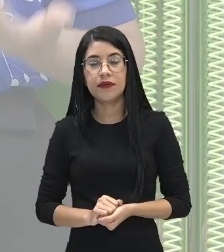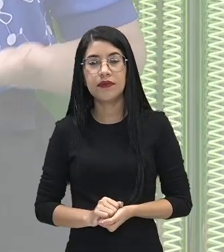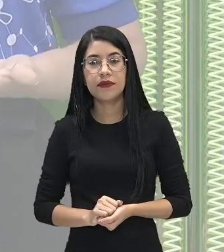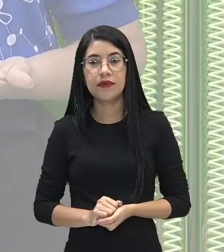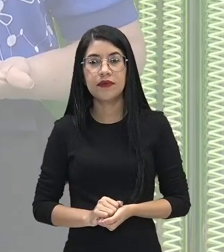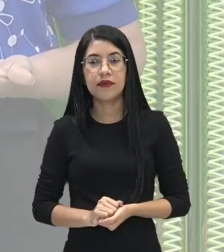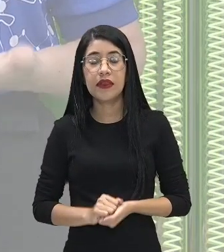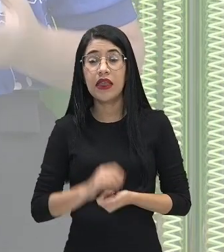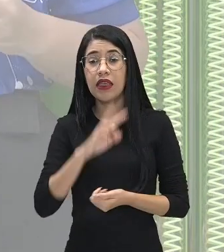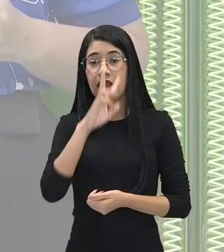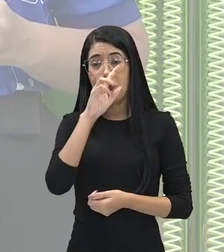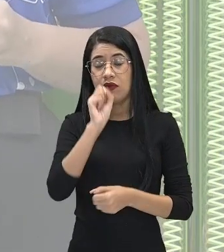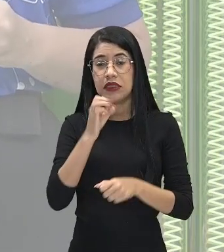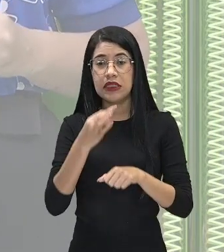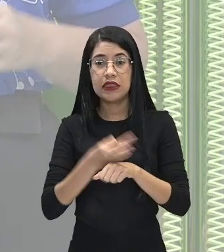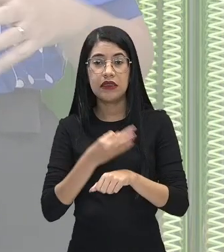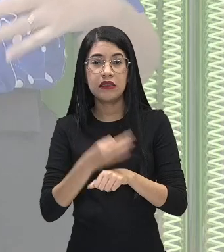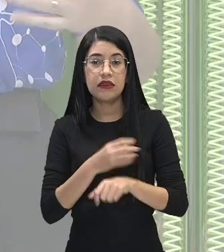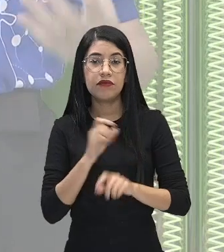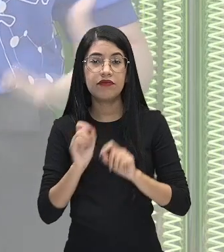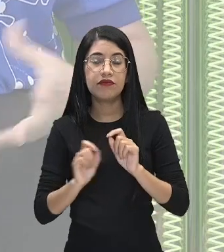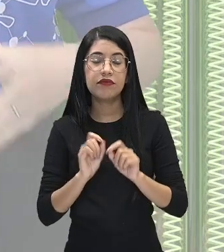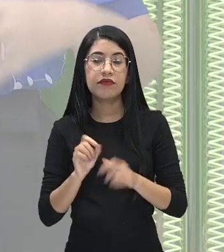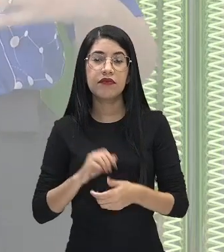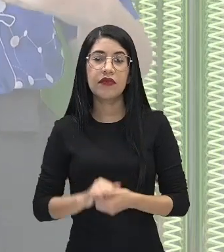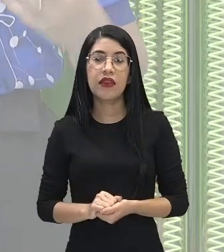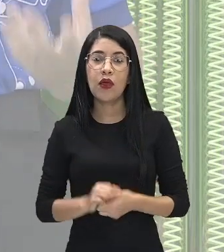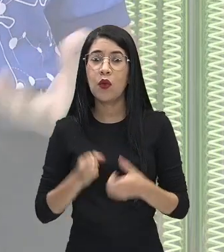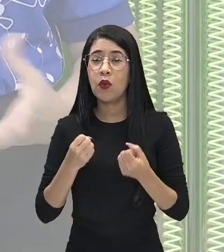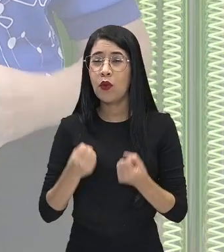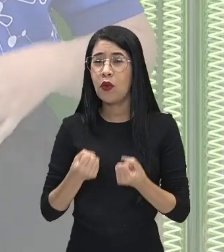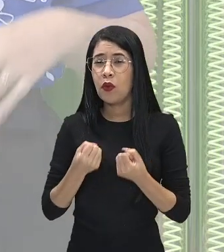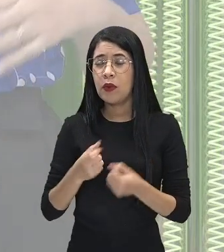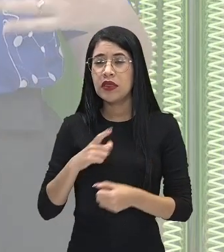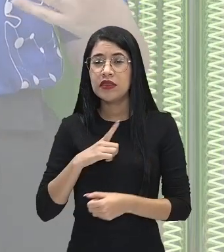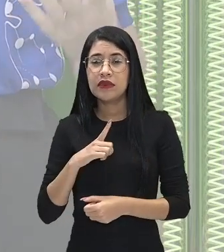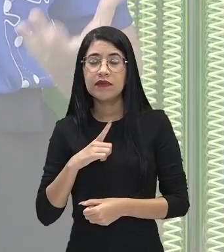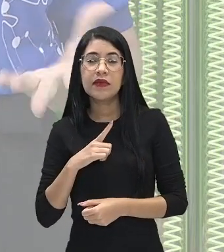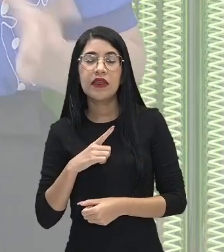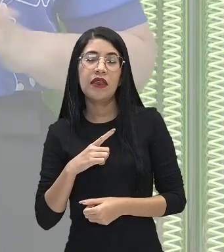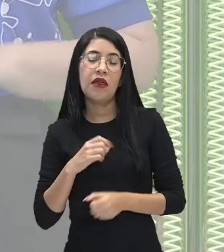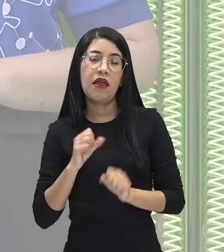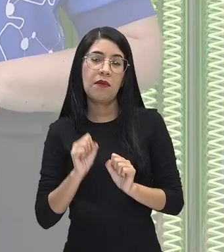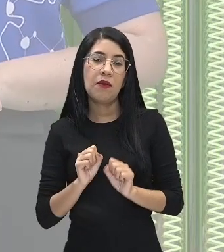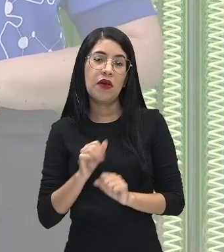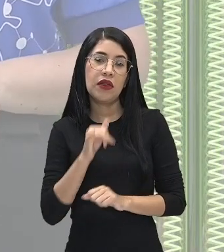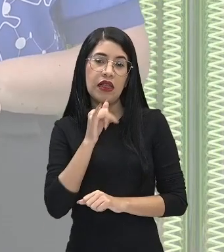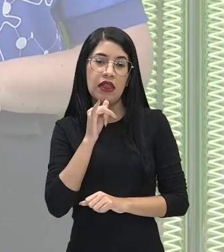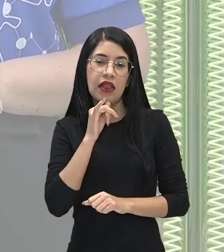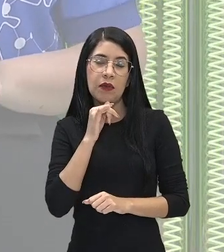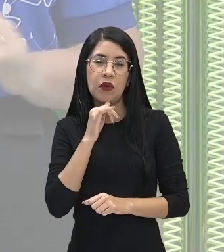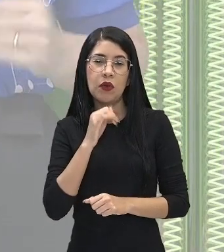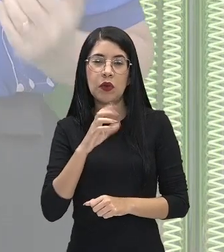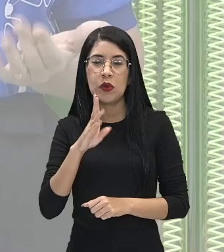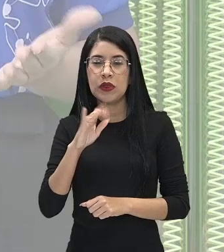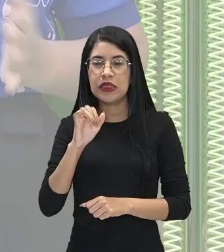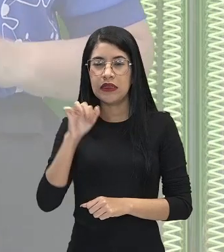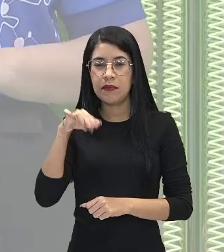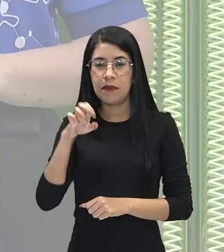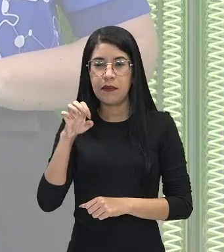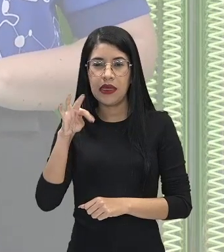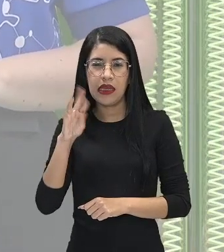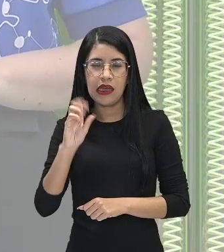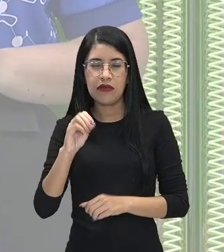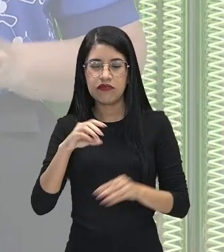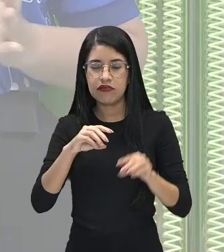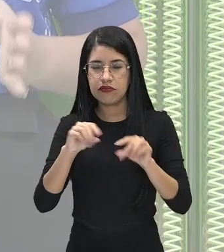a força resistente vai ser justamente aquele peso, né? A ser carregado, pode ser ali um saco de cimento, por exemplo, areia,